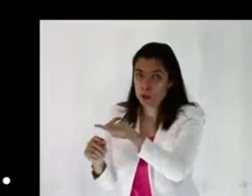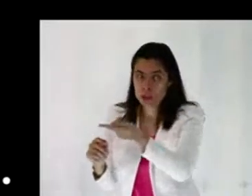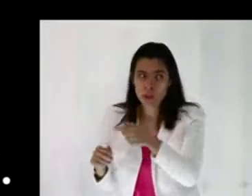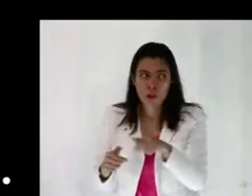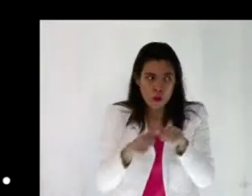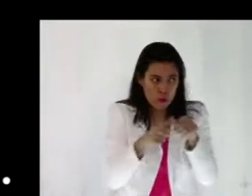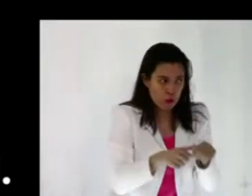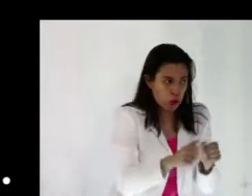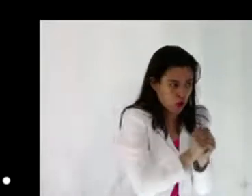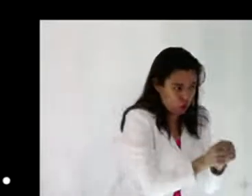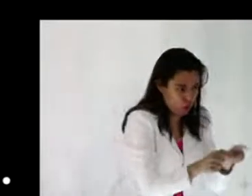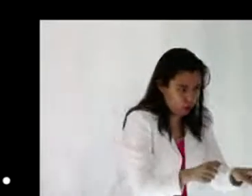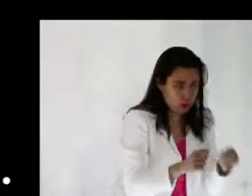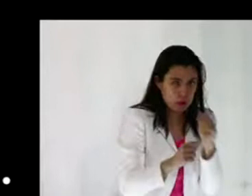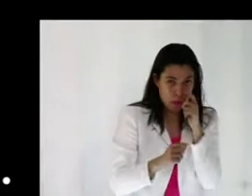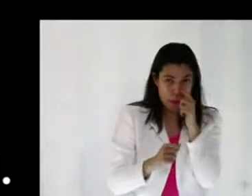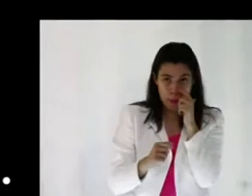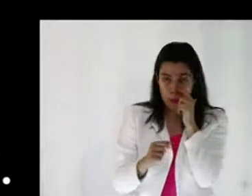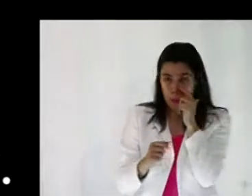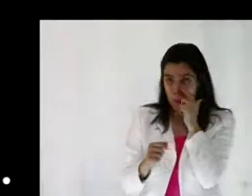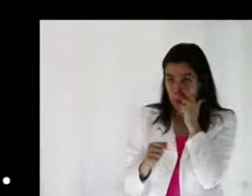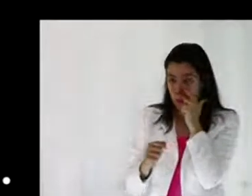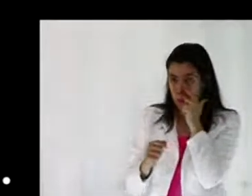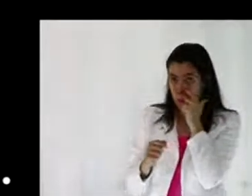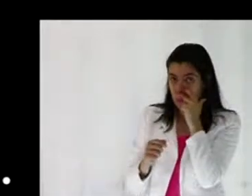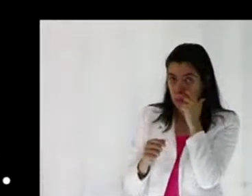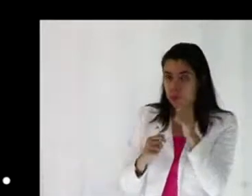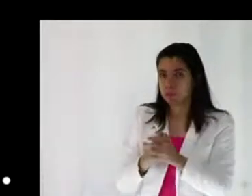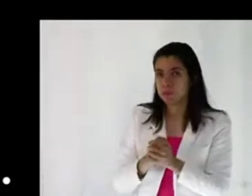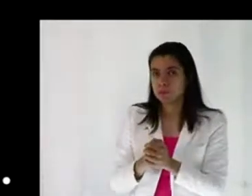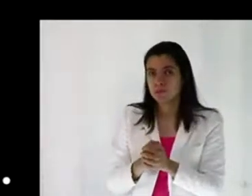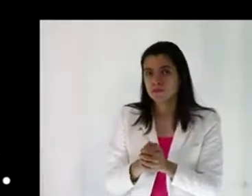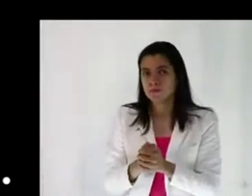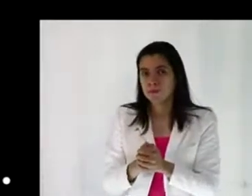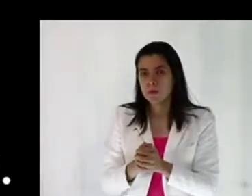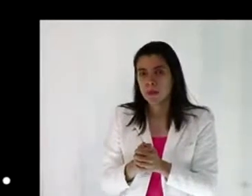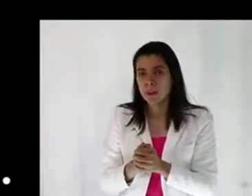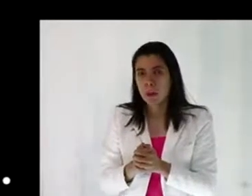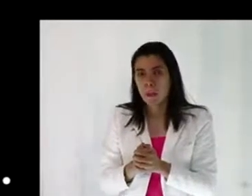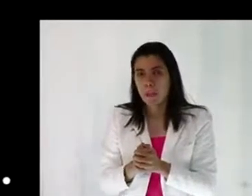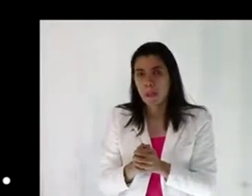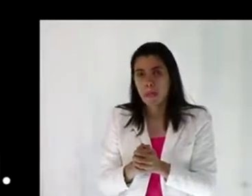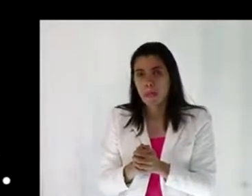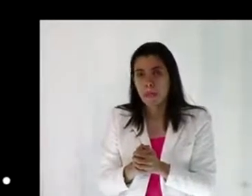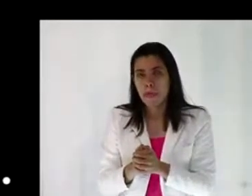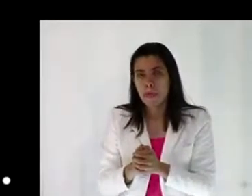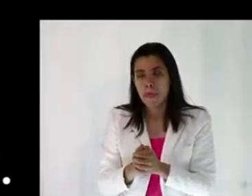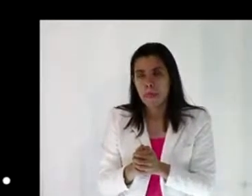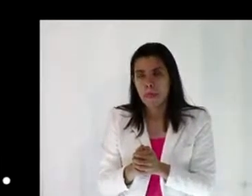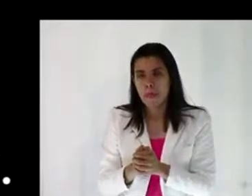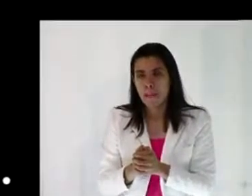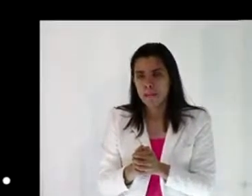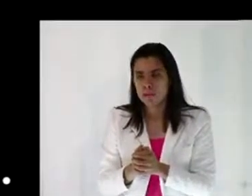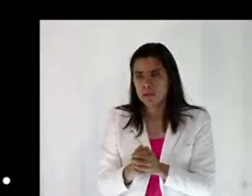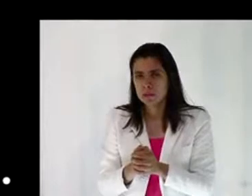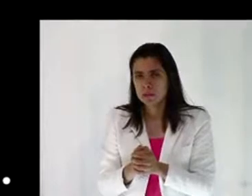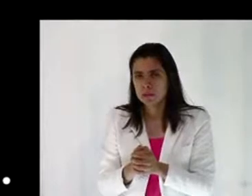holocausto e a colocou sobre Isaque, seu filho. Ele, porém, levava nas mãos o fogo e o